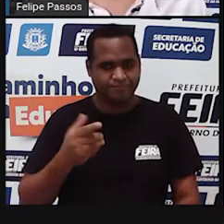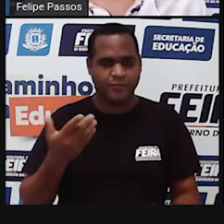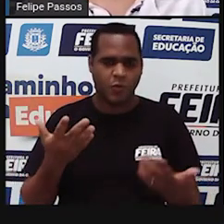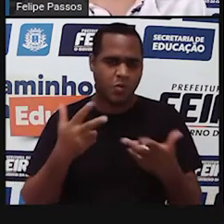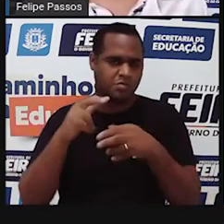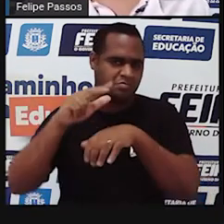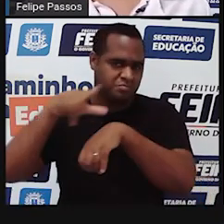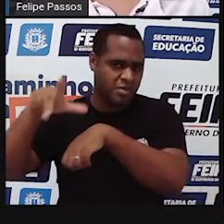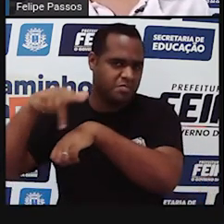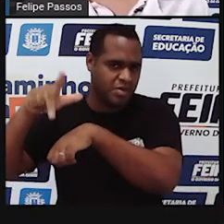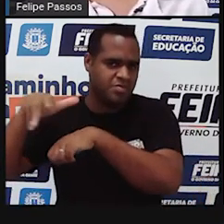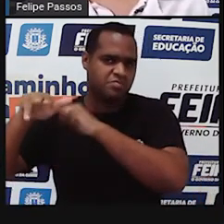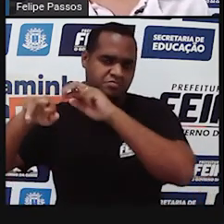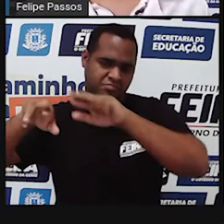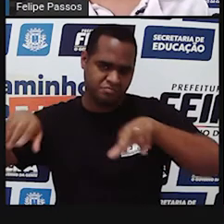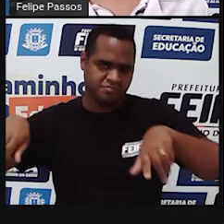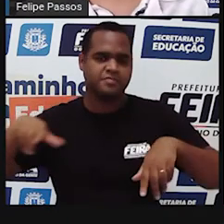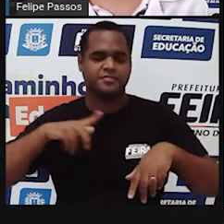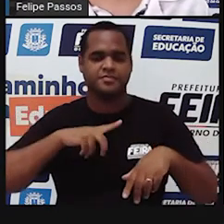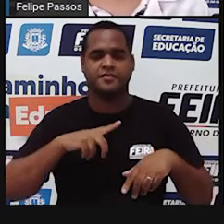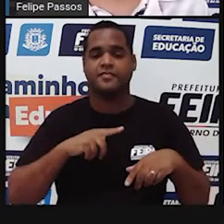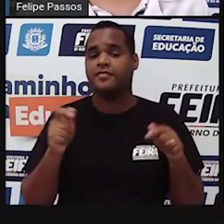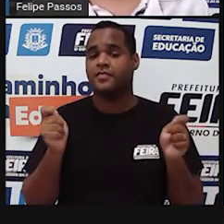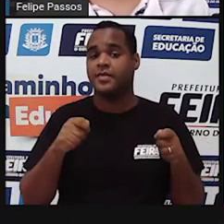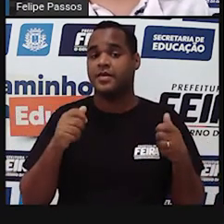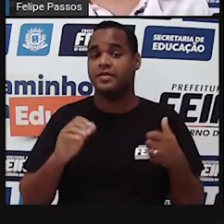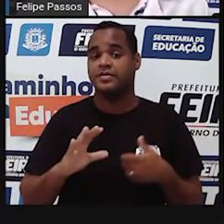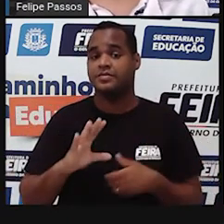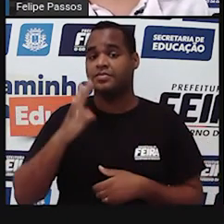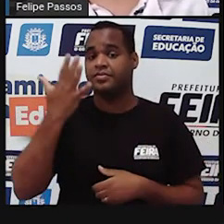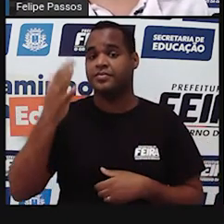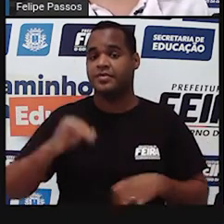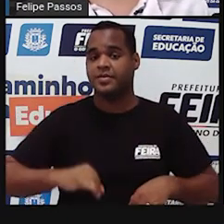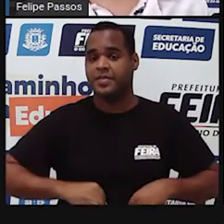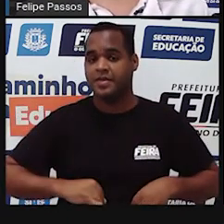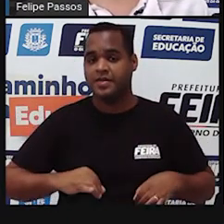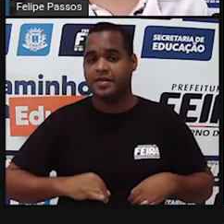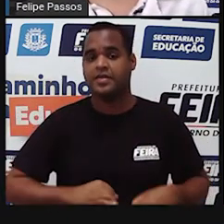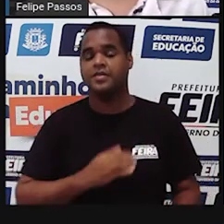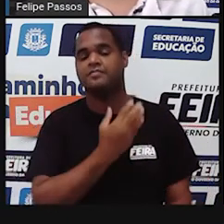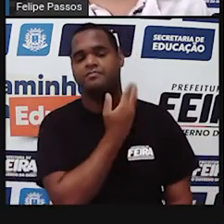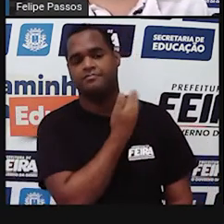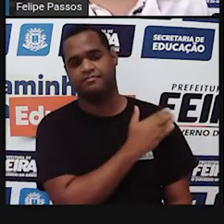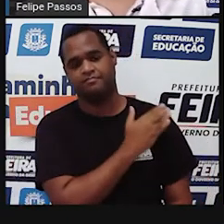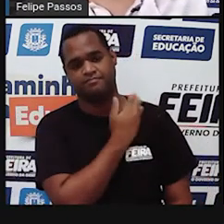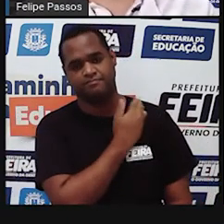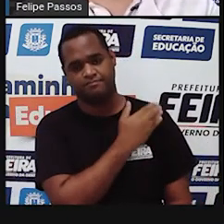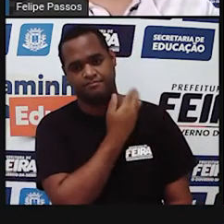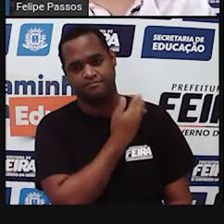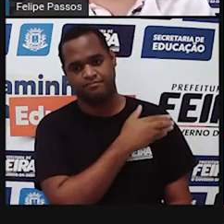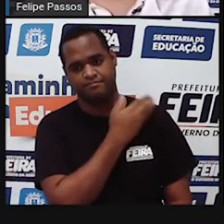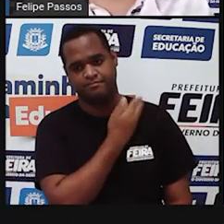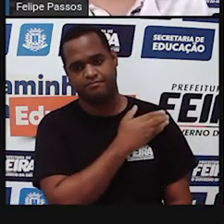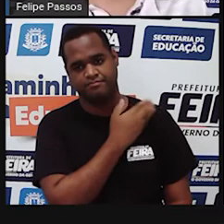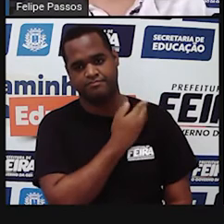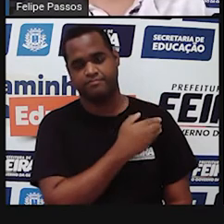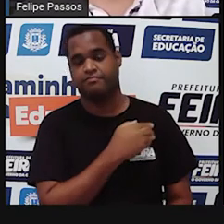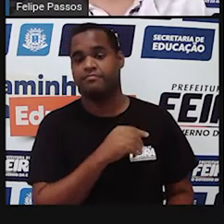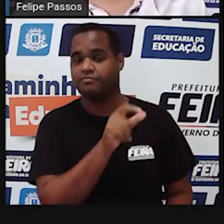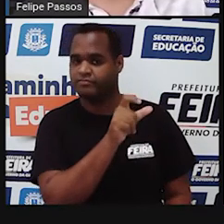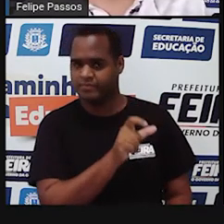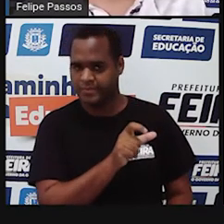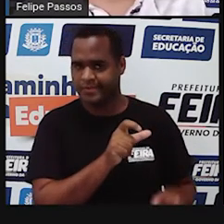outros países, essas pessoas acabam sofrendo preconceito e exclusão nos países onde elas vão